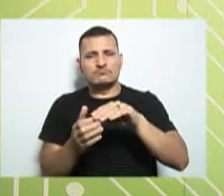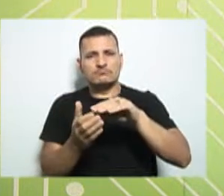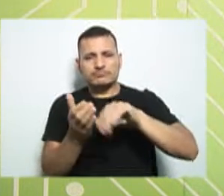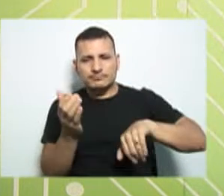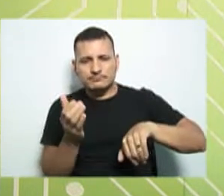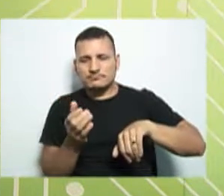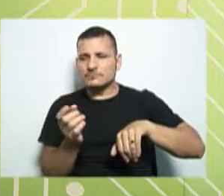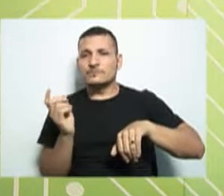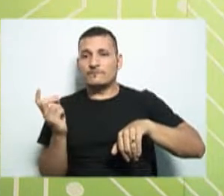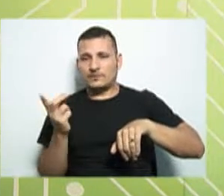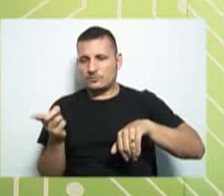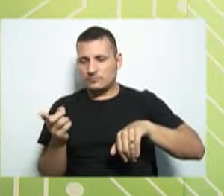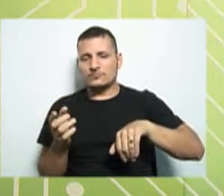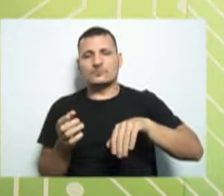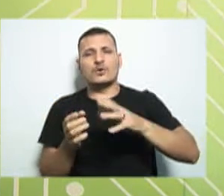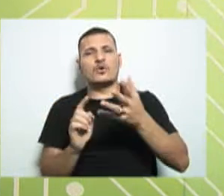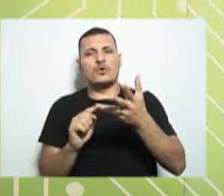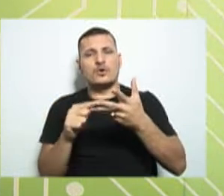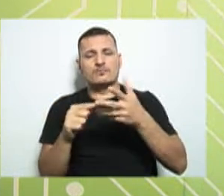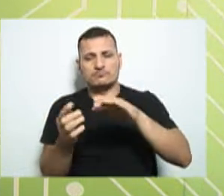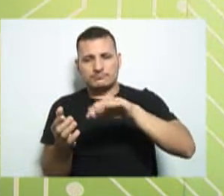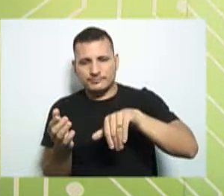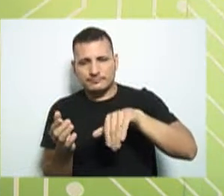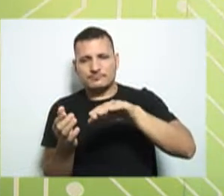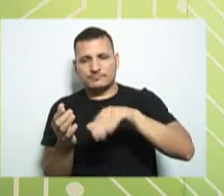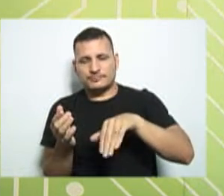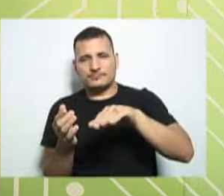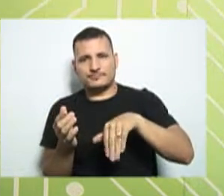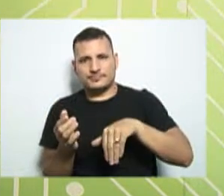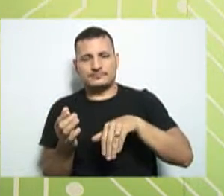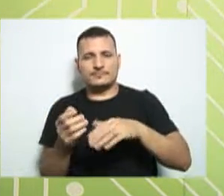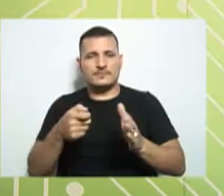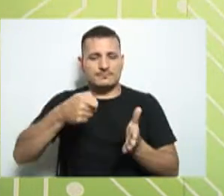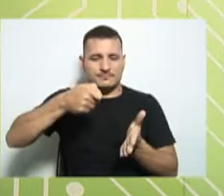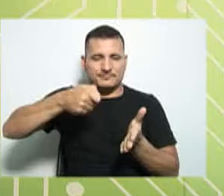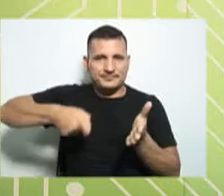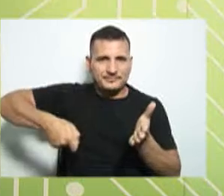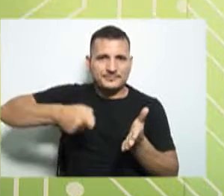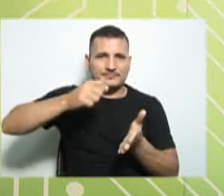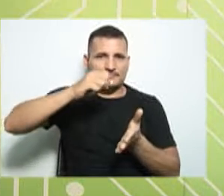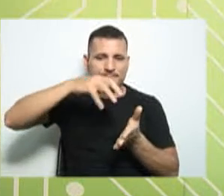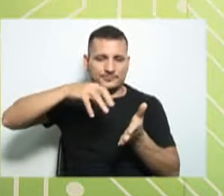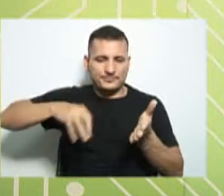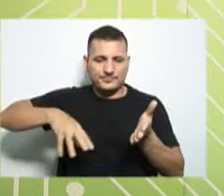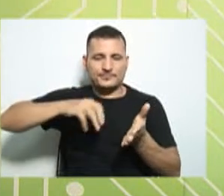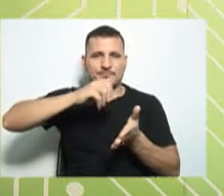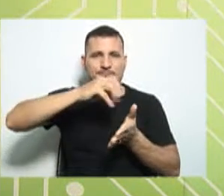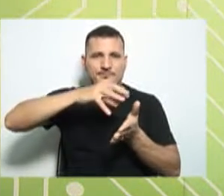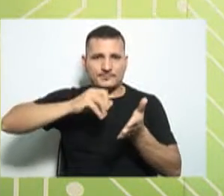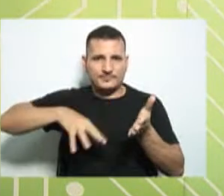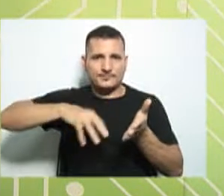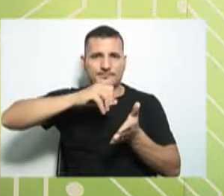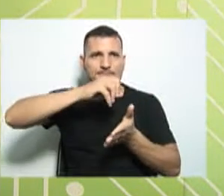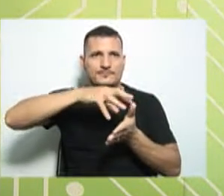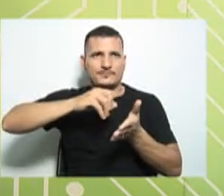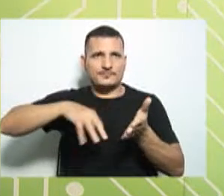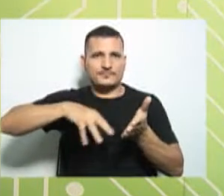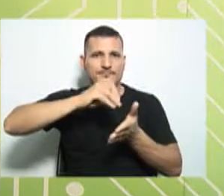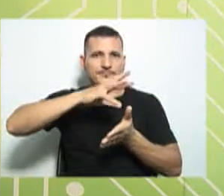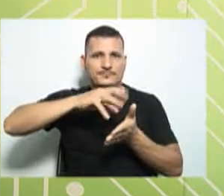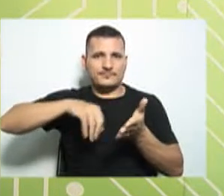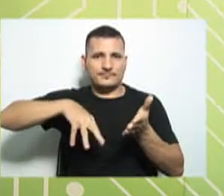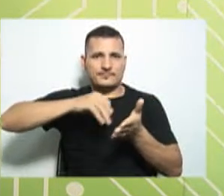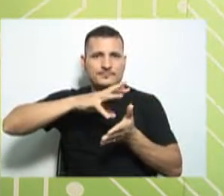que passa lá no caixa de supermercado, que dá aquela saída, passa o código de barras, aquele produto ele já é dado baixa. E quem trabalha no